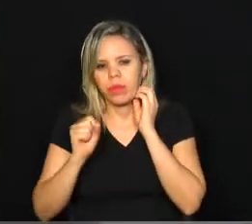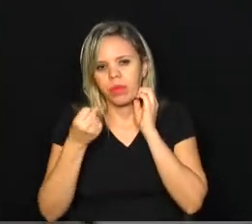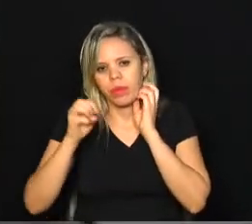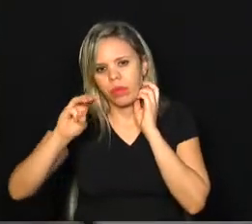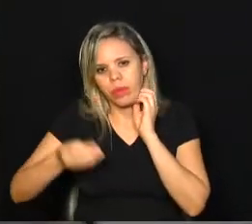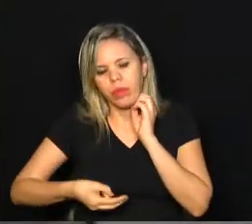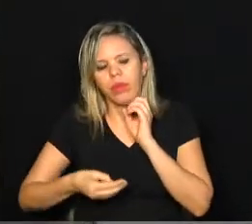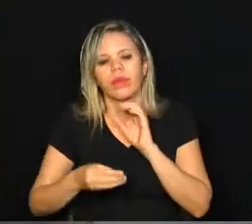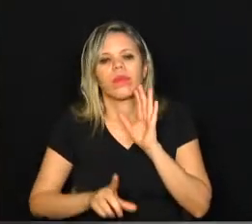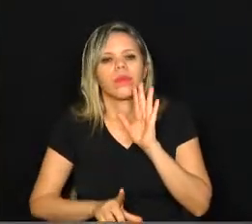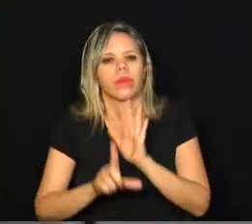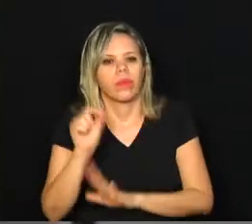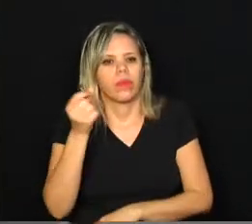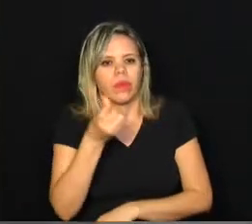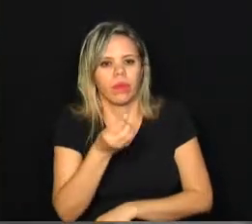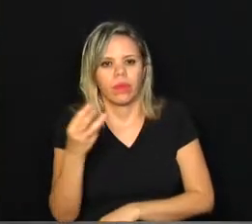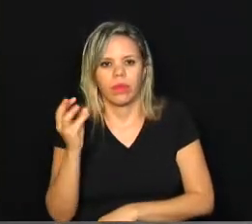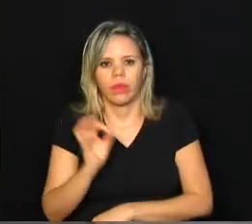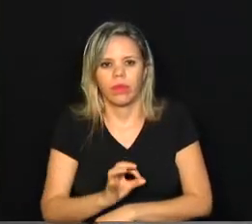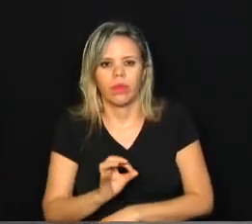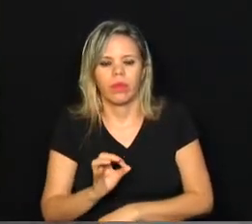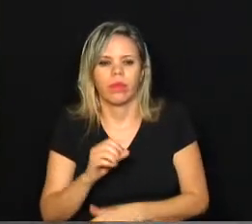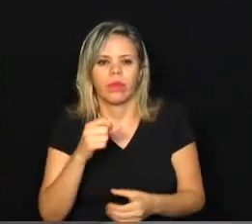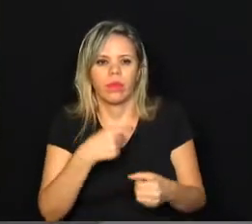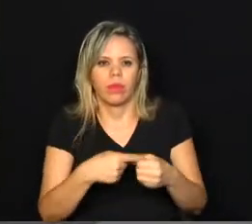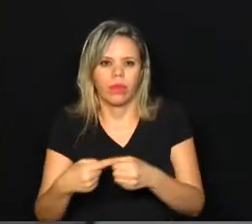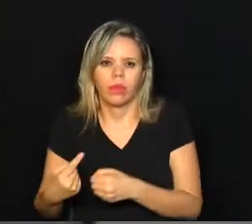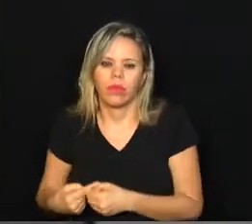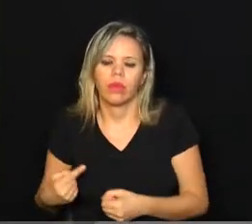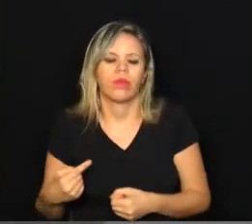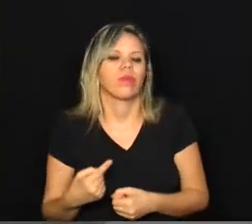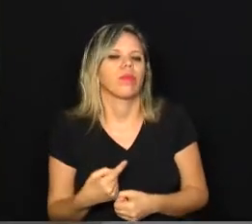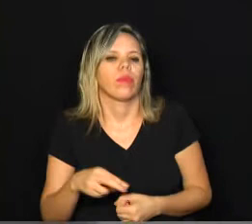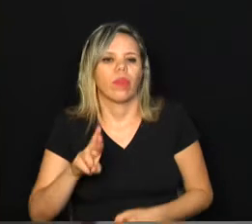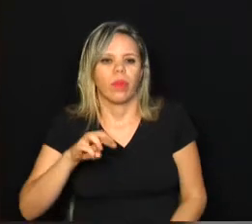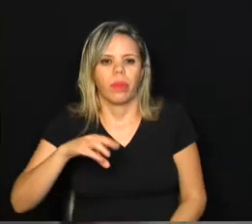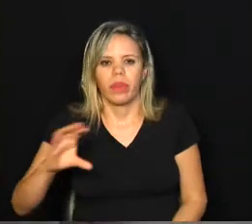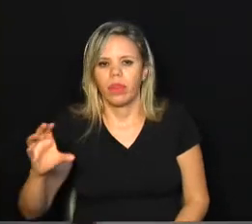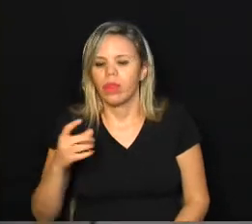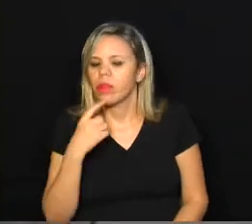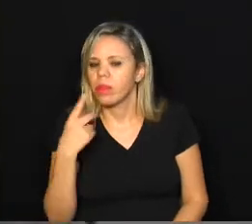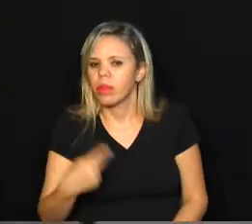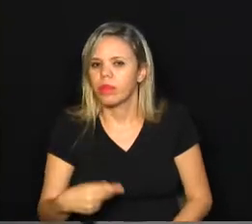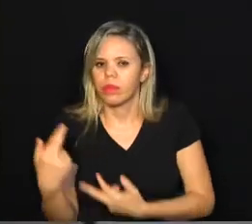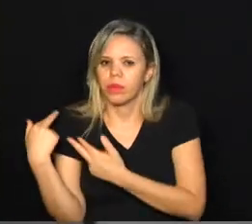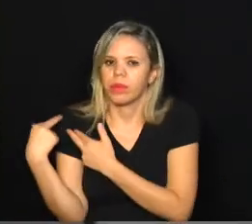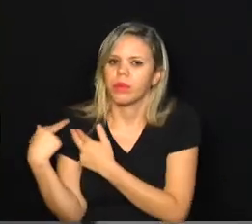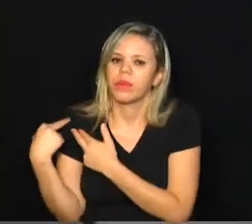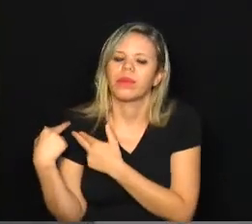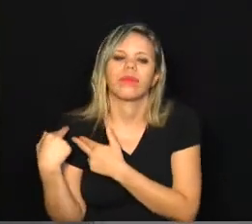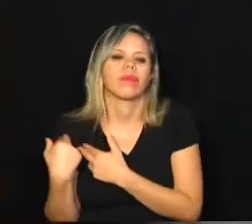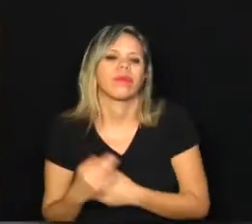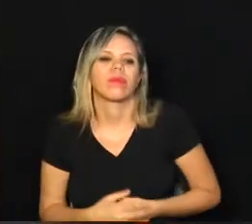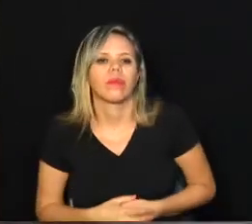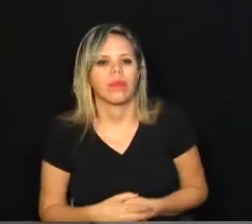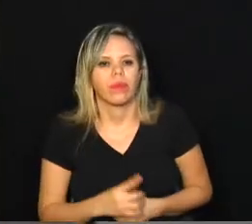de faturamento, 63% delas estão na região metropolitana de Campinas, né? São responsáveis por cerca de